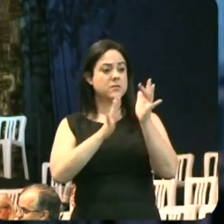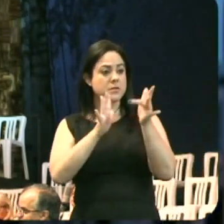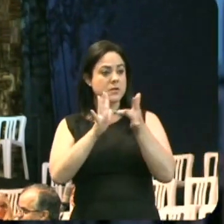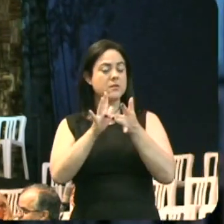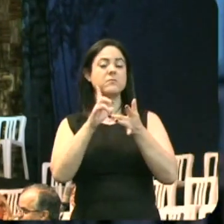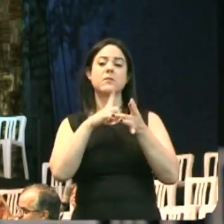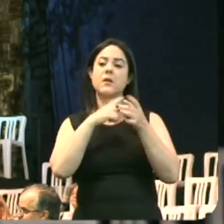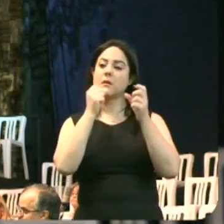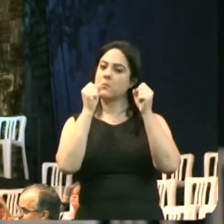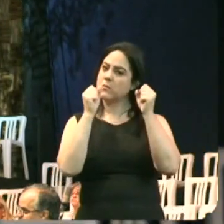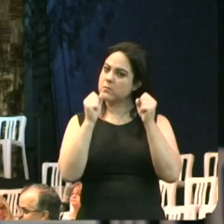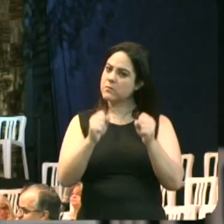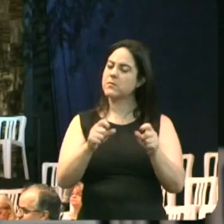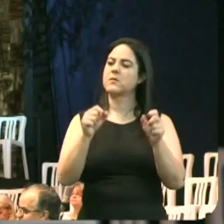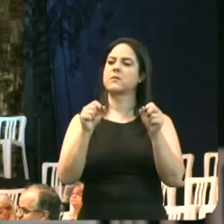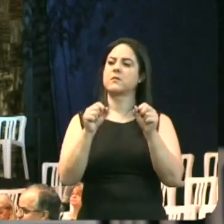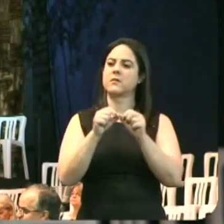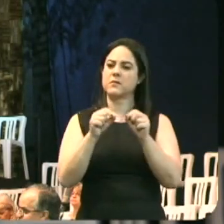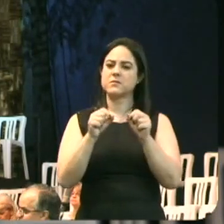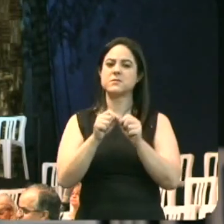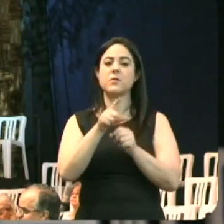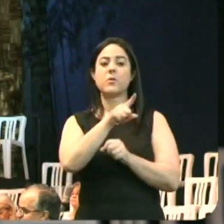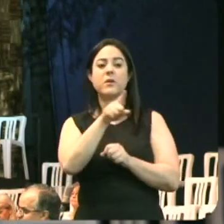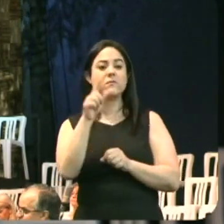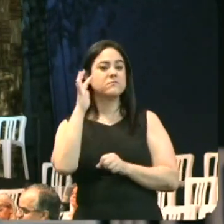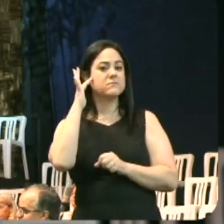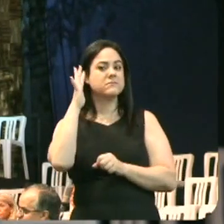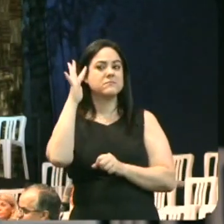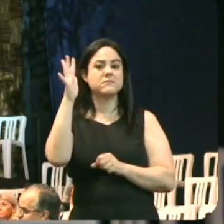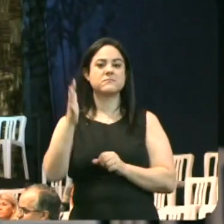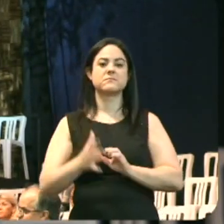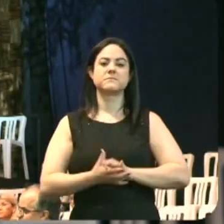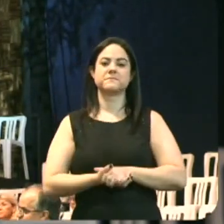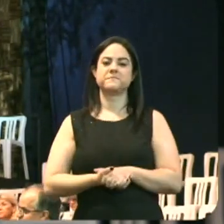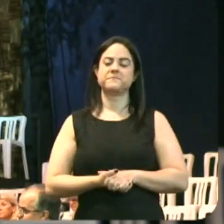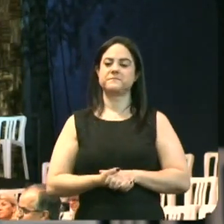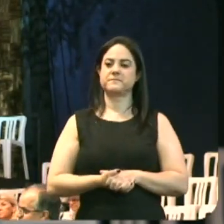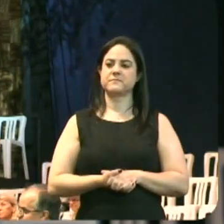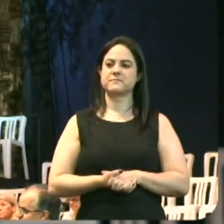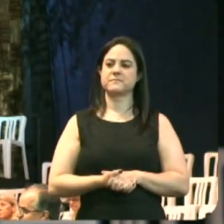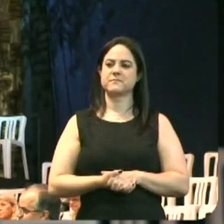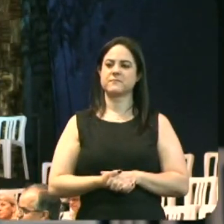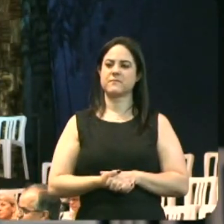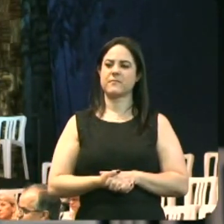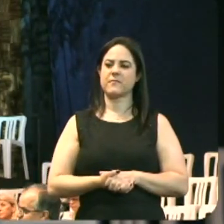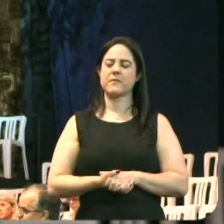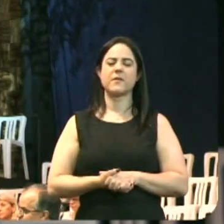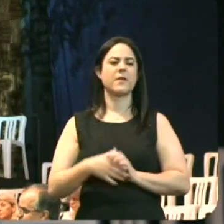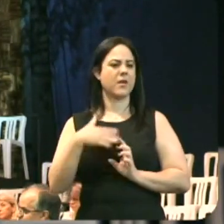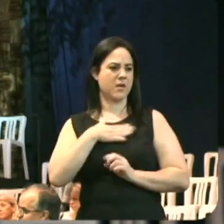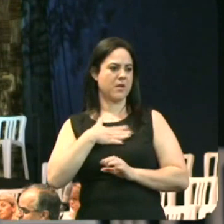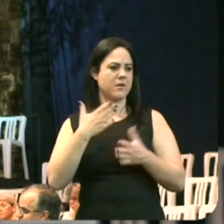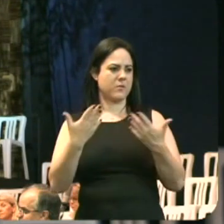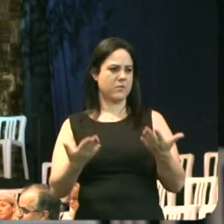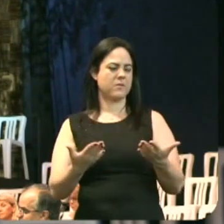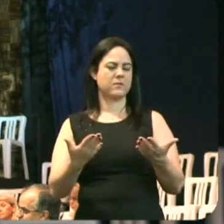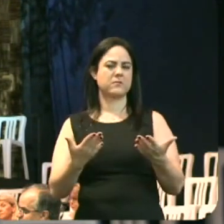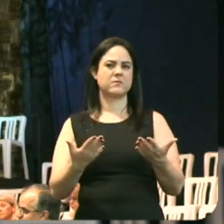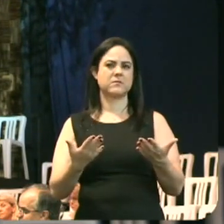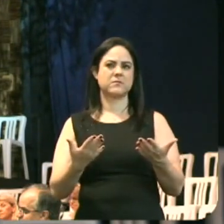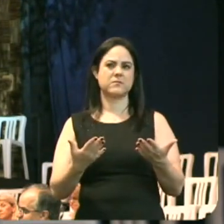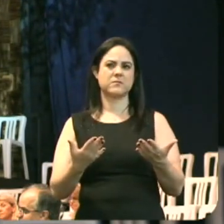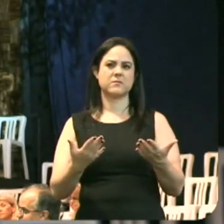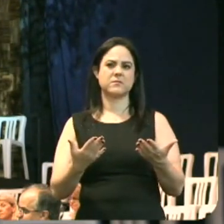é poderoso para fazer o que você não imagina. Eu gosto de quando Maria